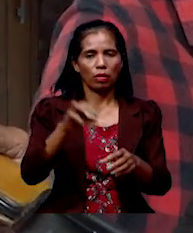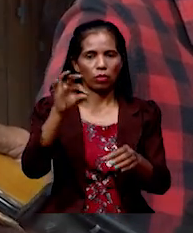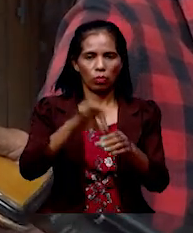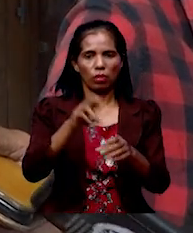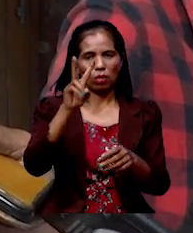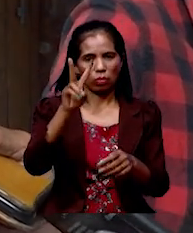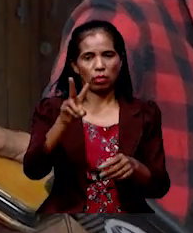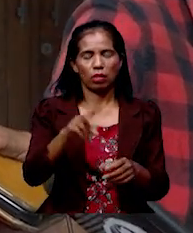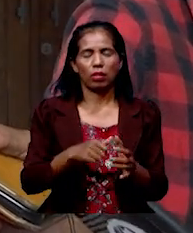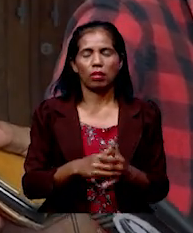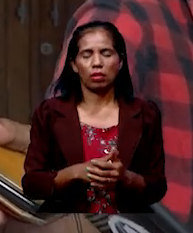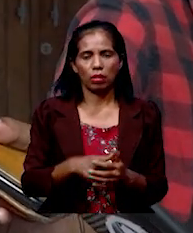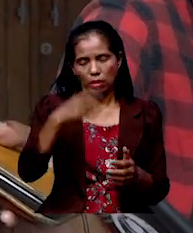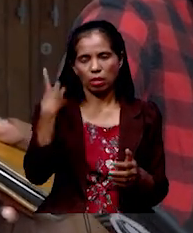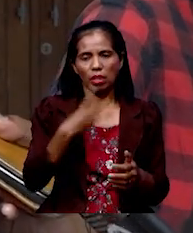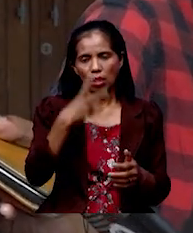técnica de votos nulo para que teve